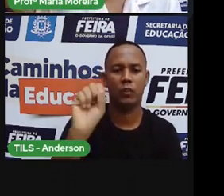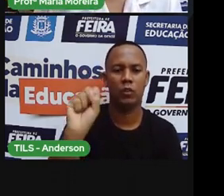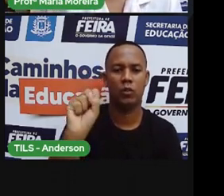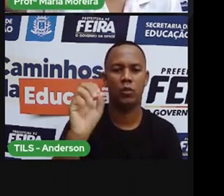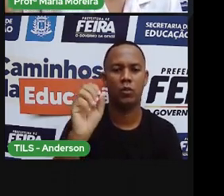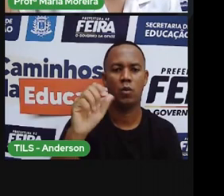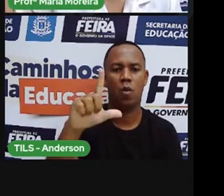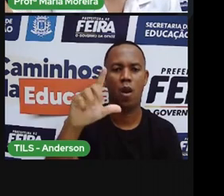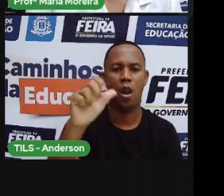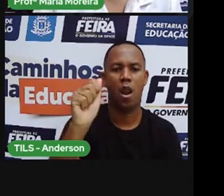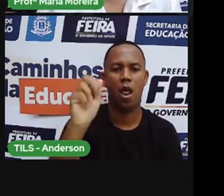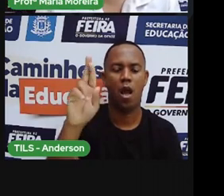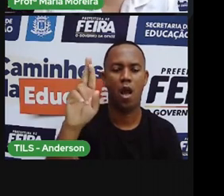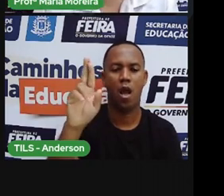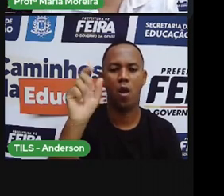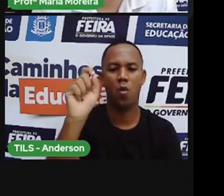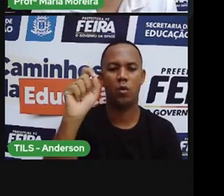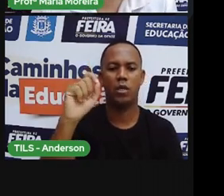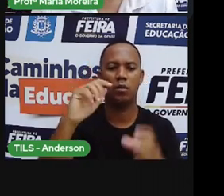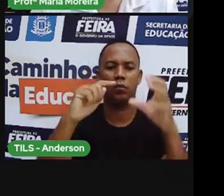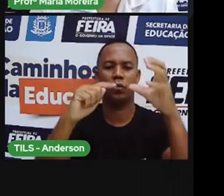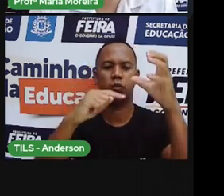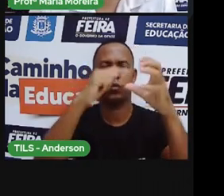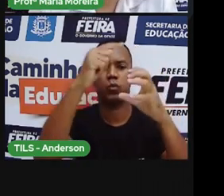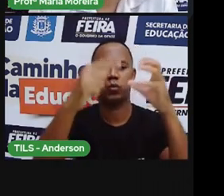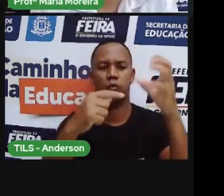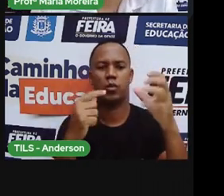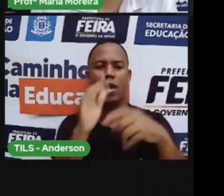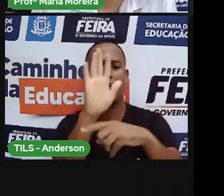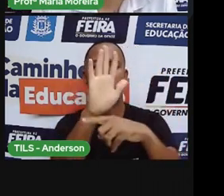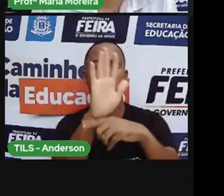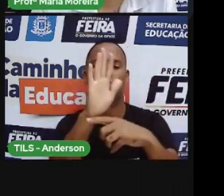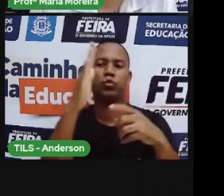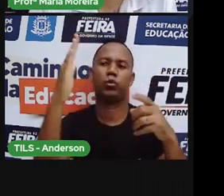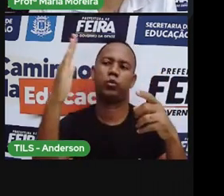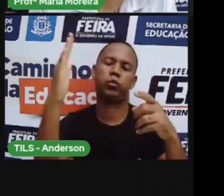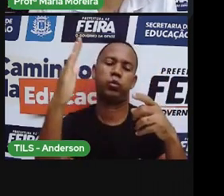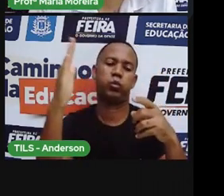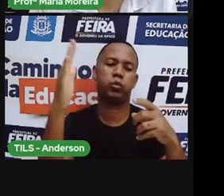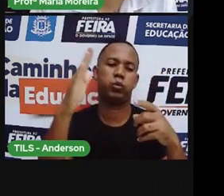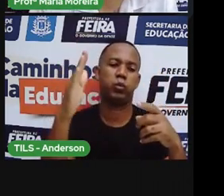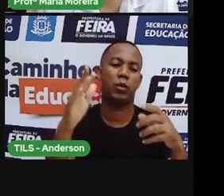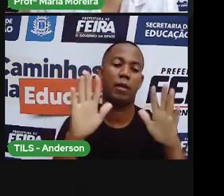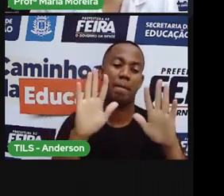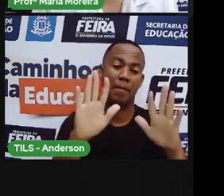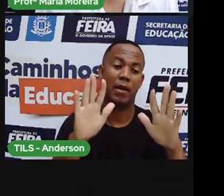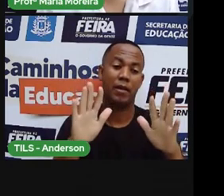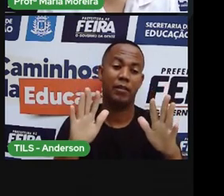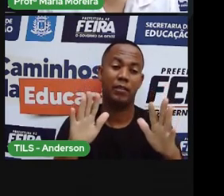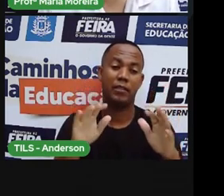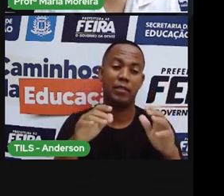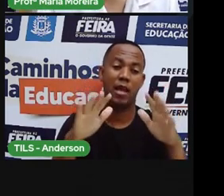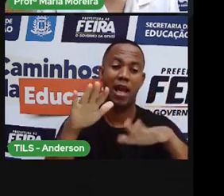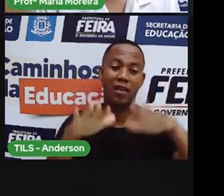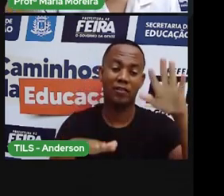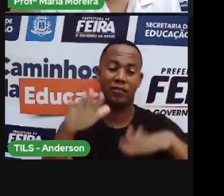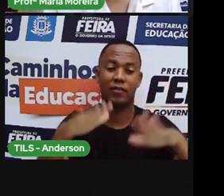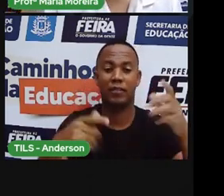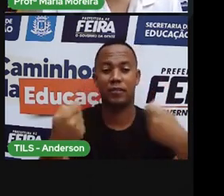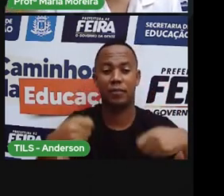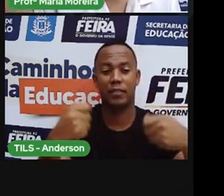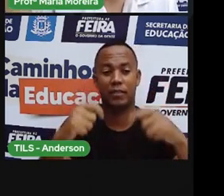uma película de proteção dessa radiação solar. E aí a gente precisa fazer o quê? Usar protetor solar. A gente precisa